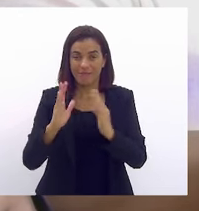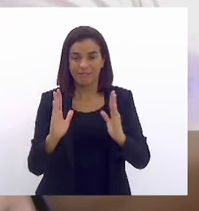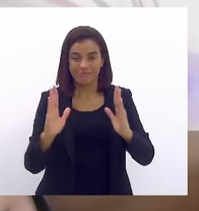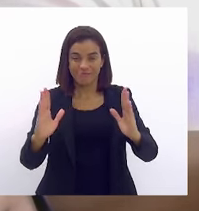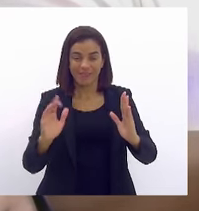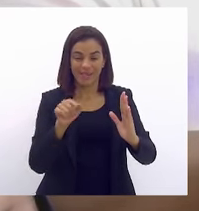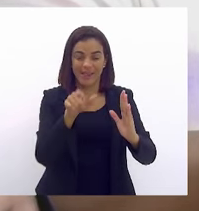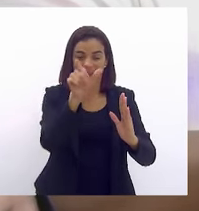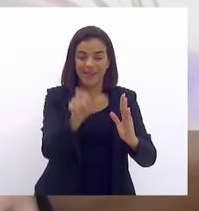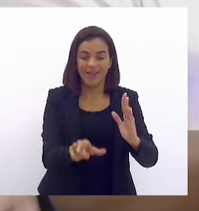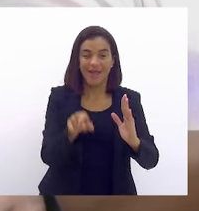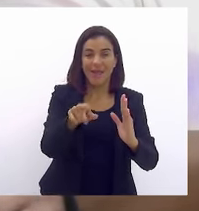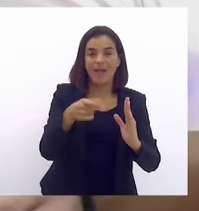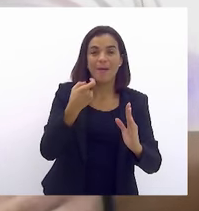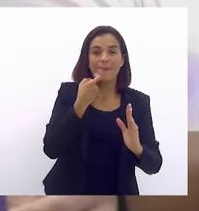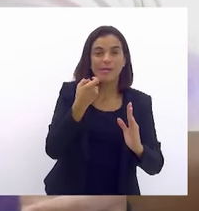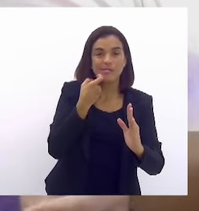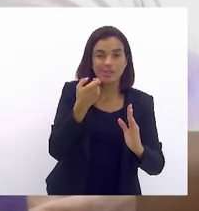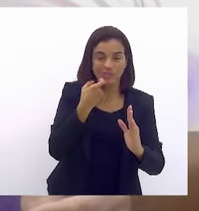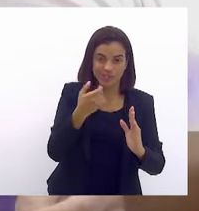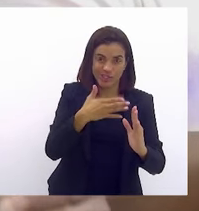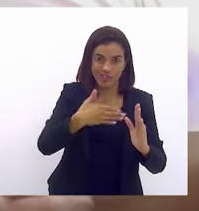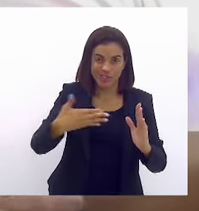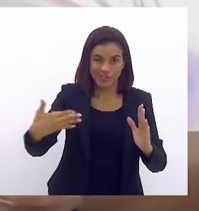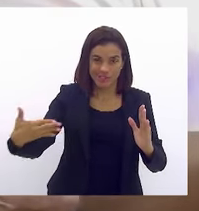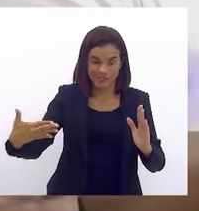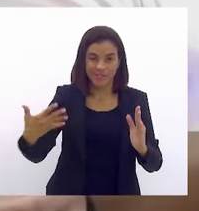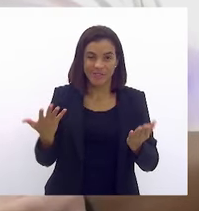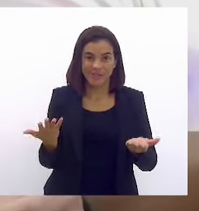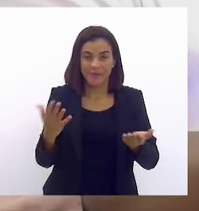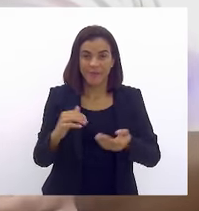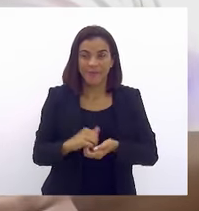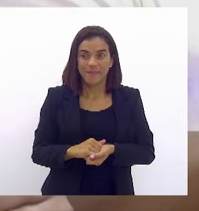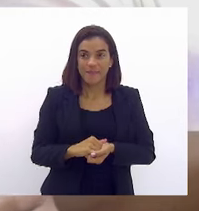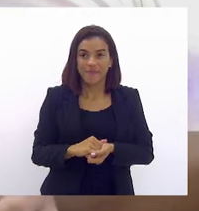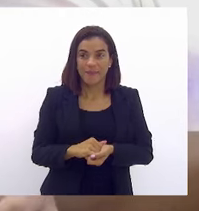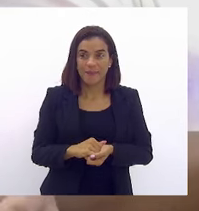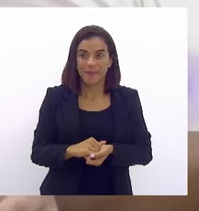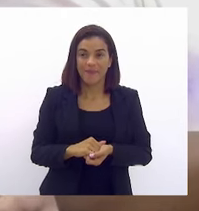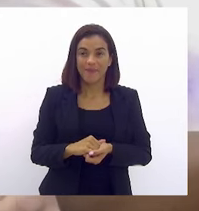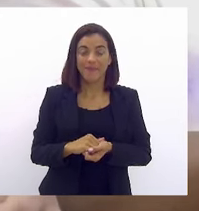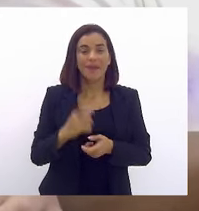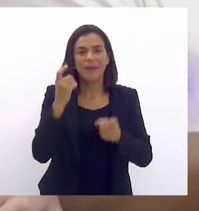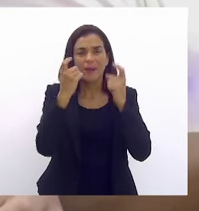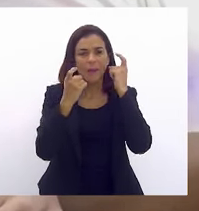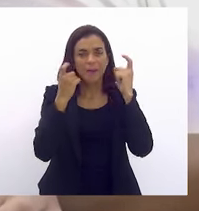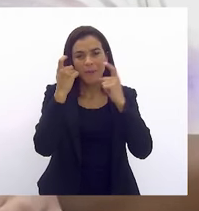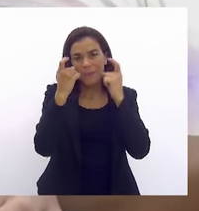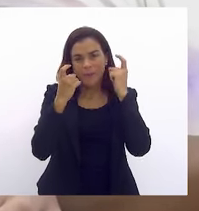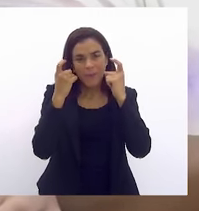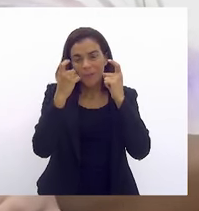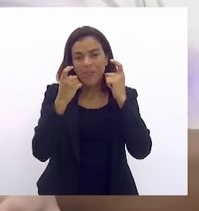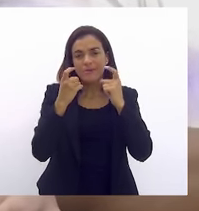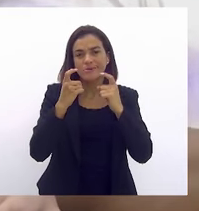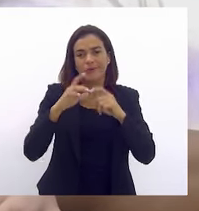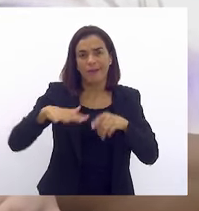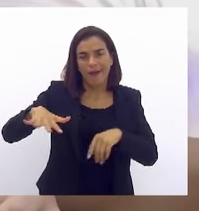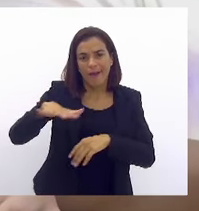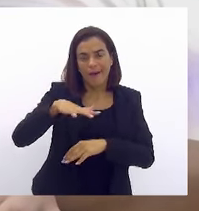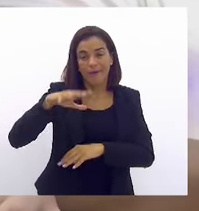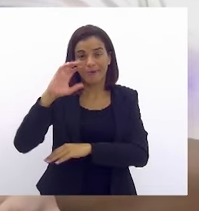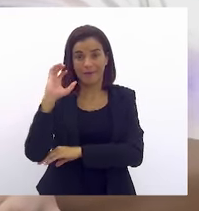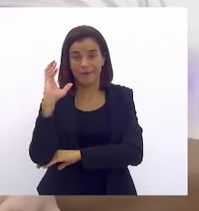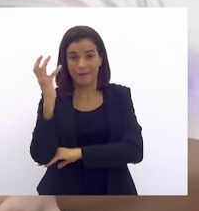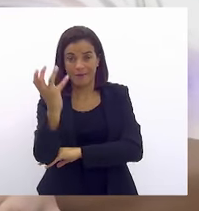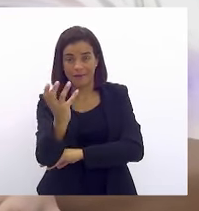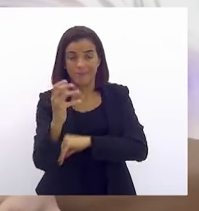símbolo da nossa cidade, como conhecedor real. Vamos lá. A preocupação toda, ambientalista que estão aqui,